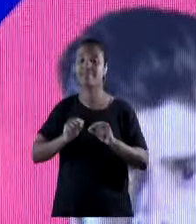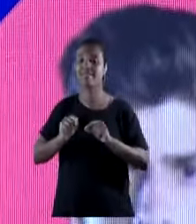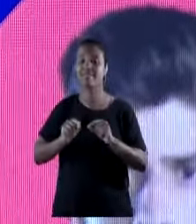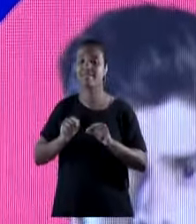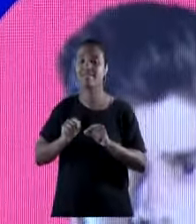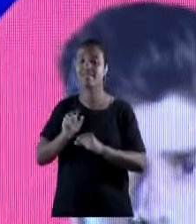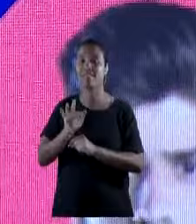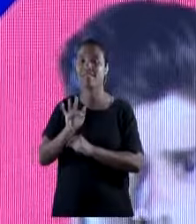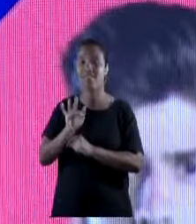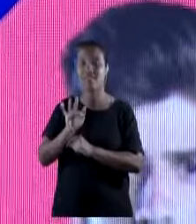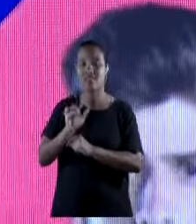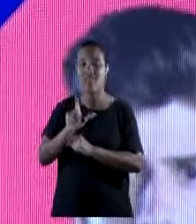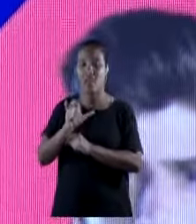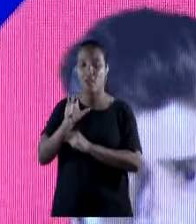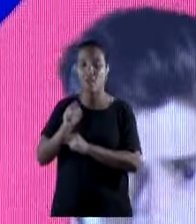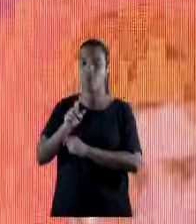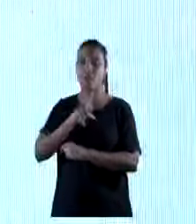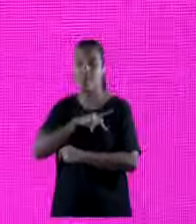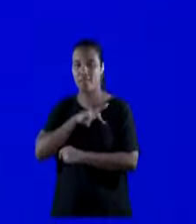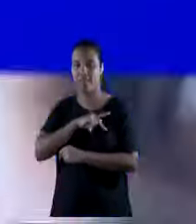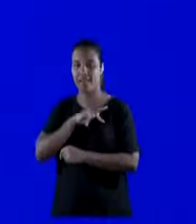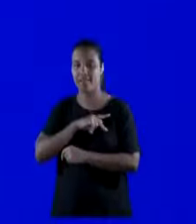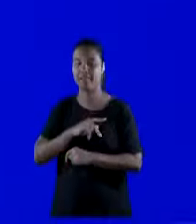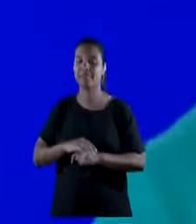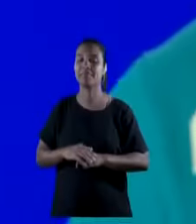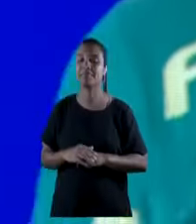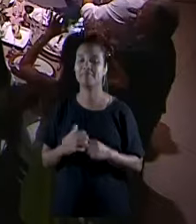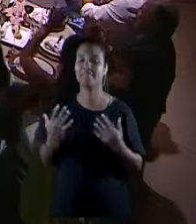Flaco Lopes, do Palmeiras.